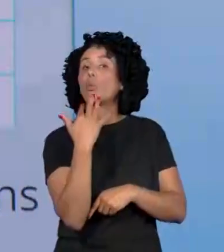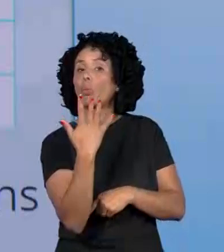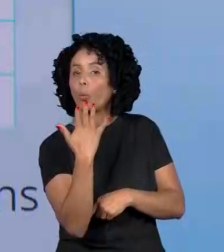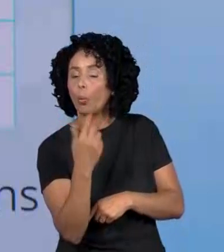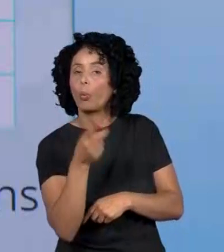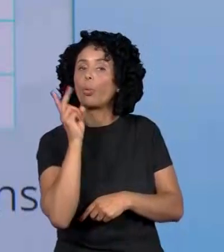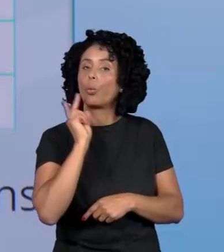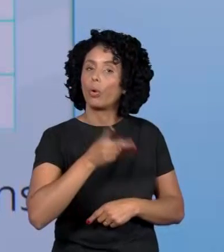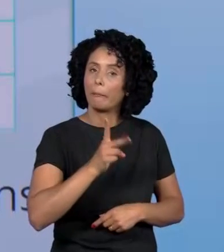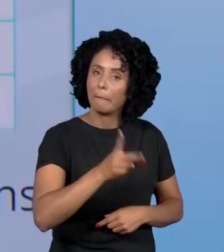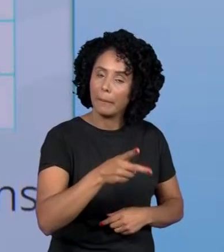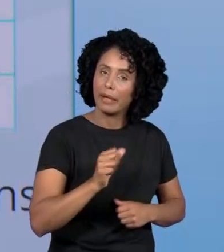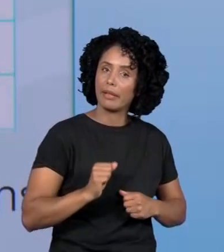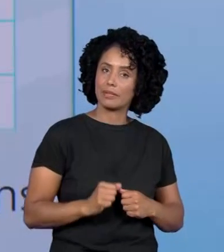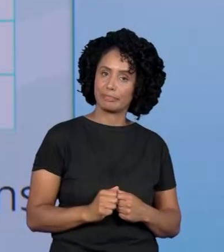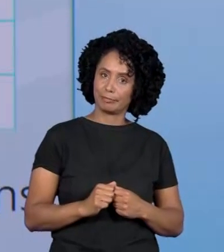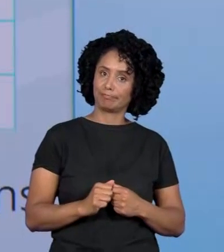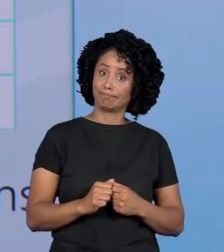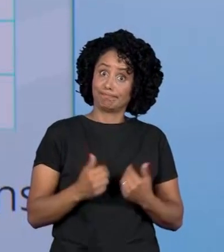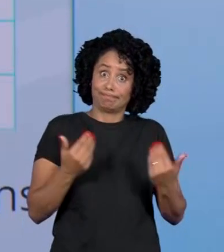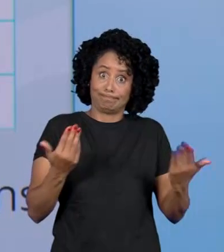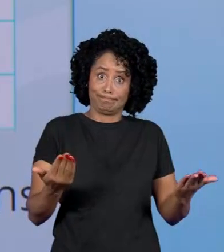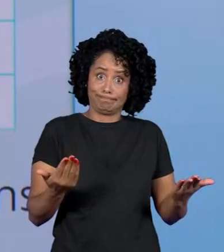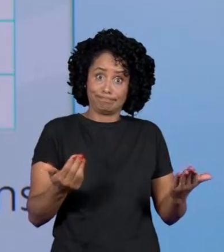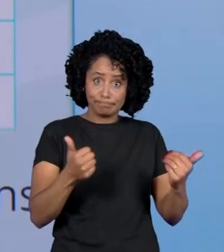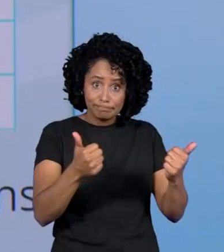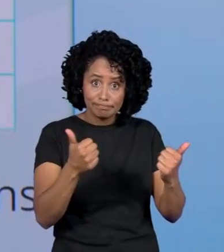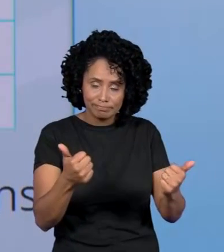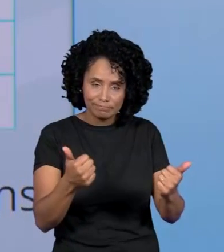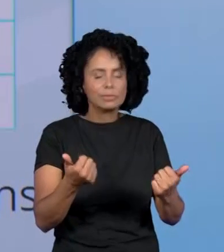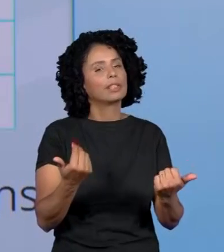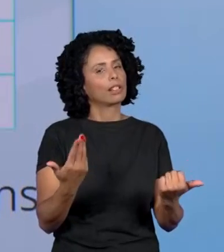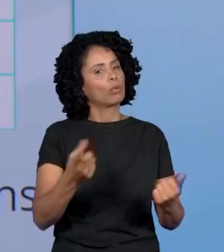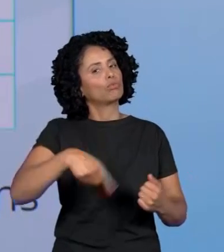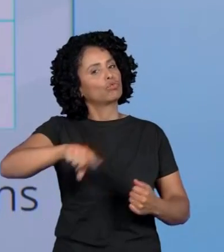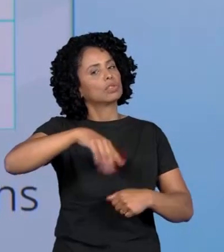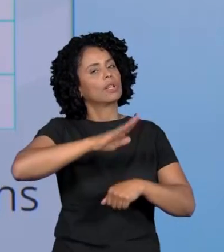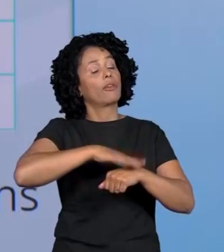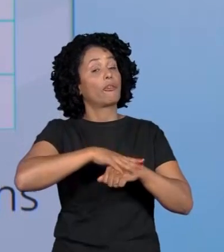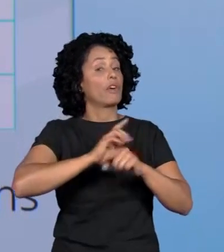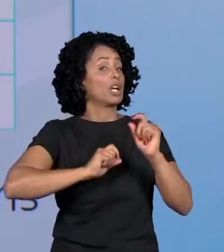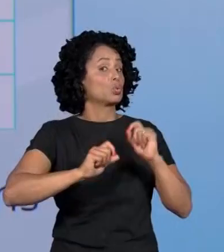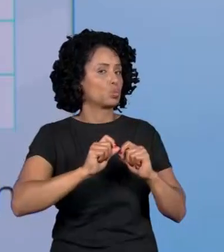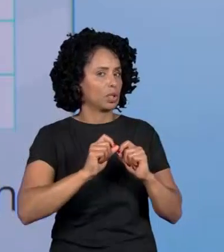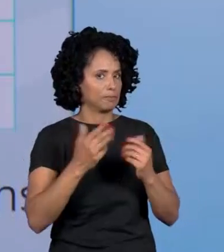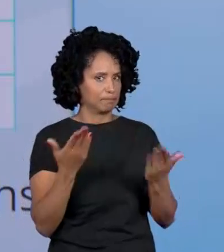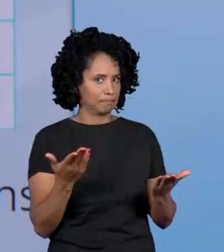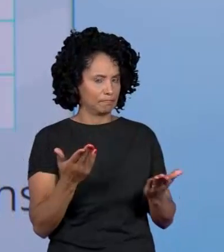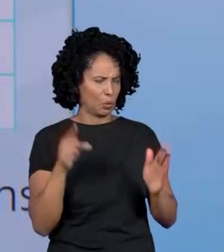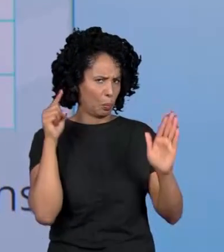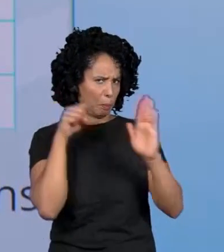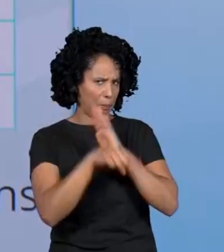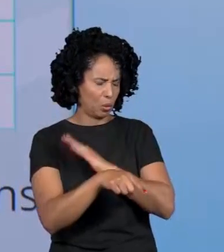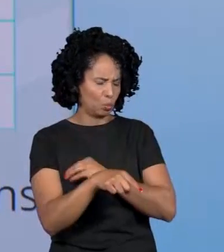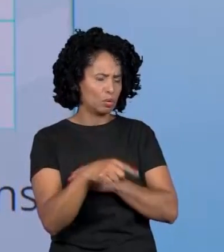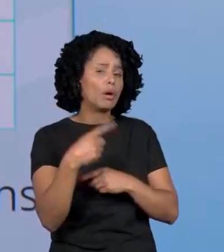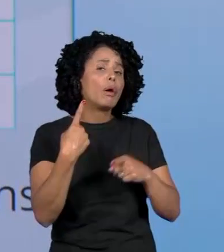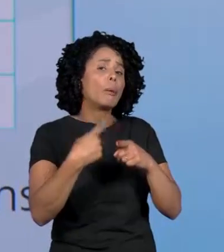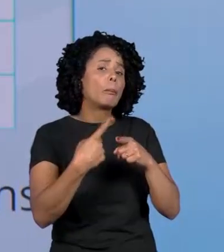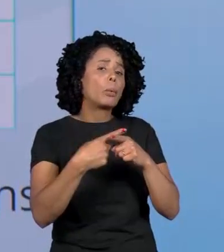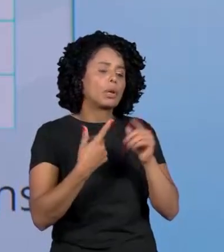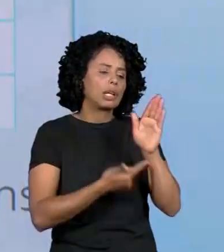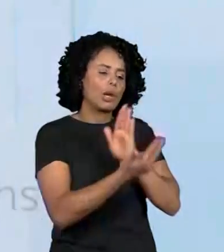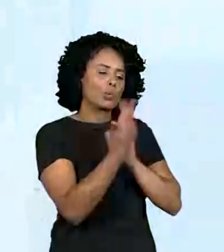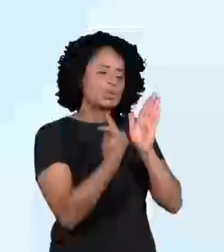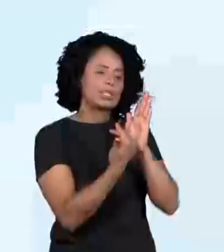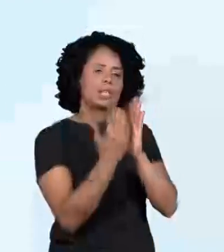que espelhadas, tá bom? Então, a tarefa aqui é, por que a figura desenhada foi simétrica? Aí vocês vão